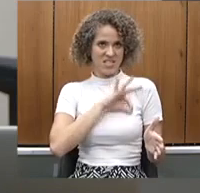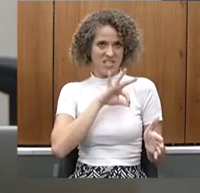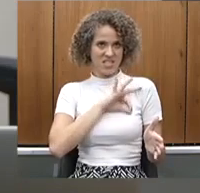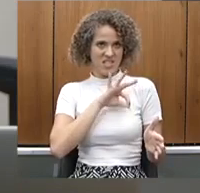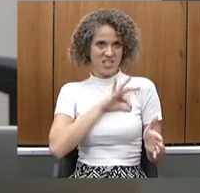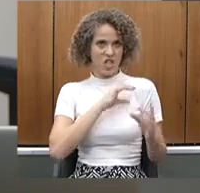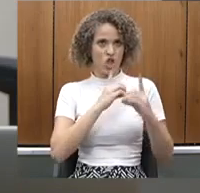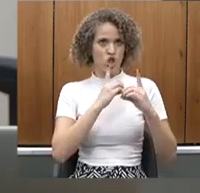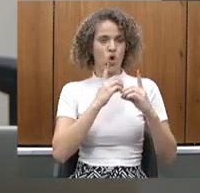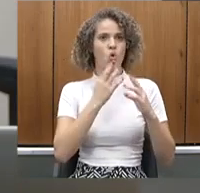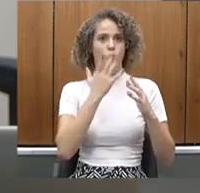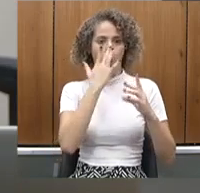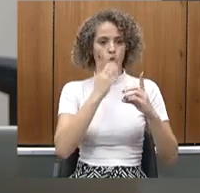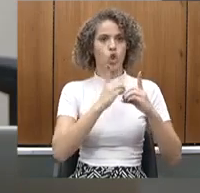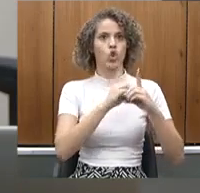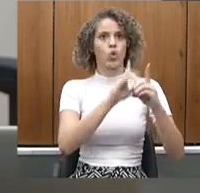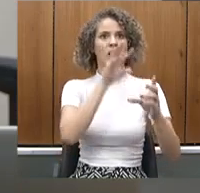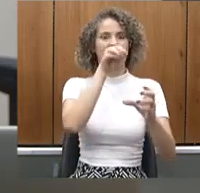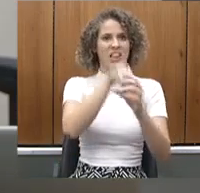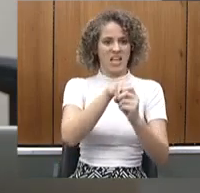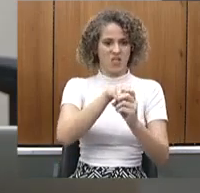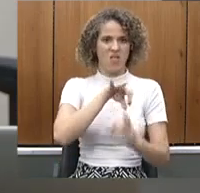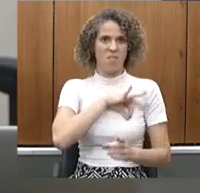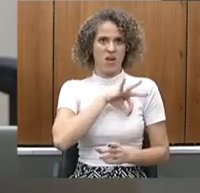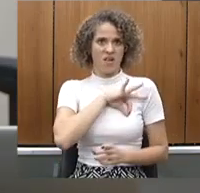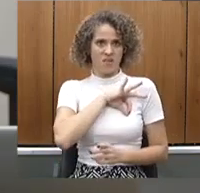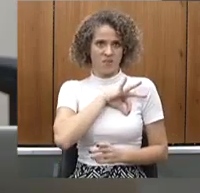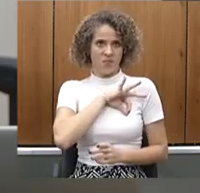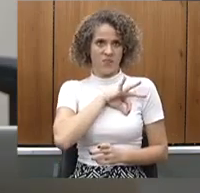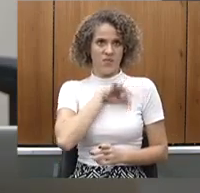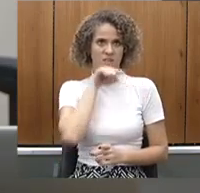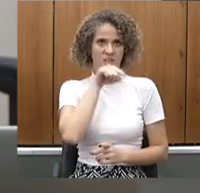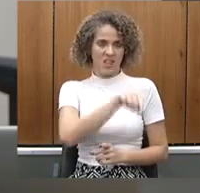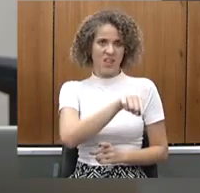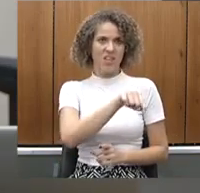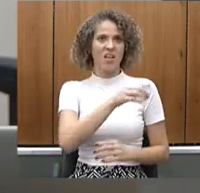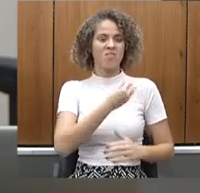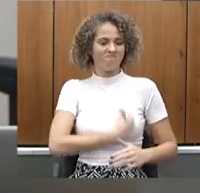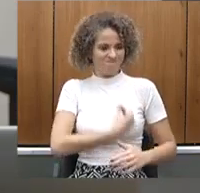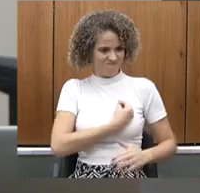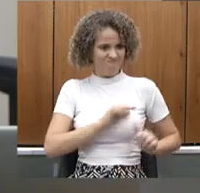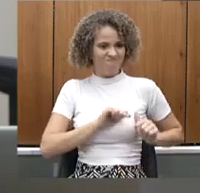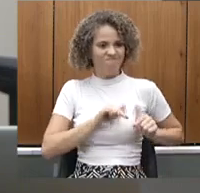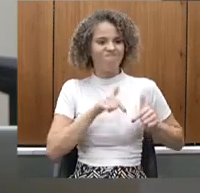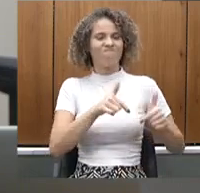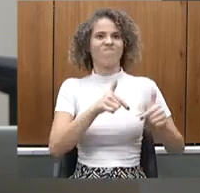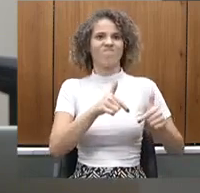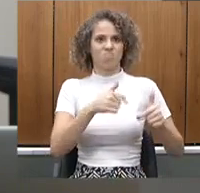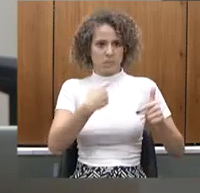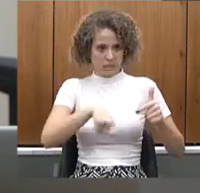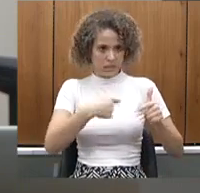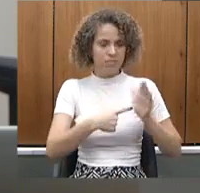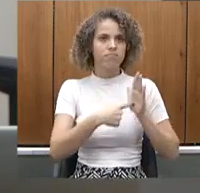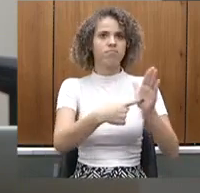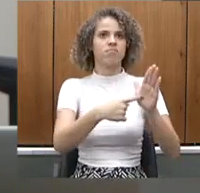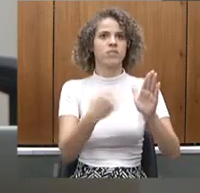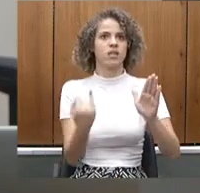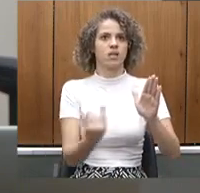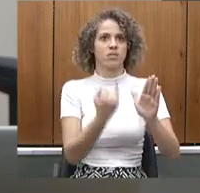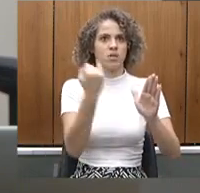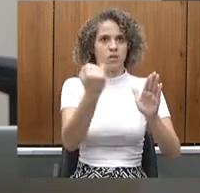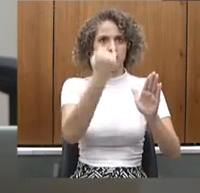doutrinários da instituição Polícia Militar a atuação da instituição deve sempre se faltar pela